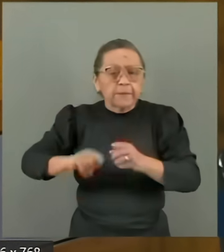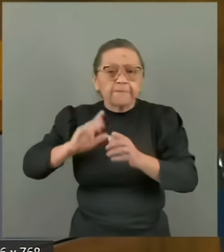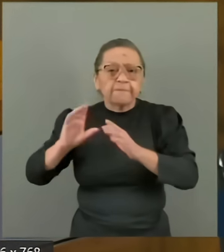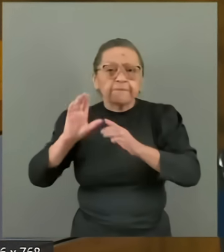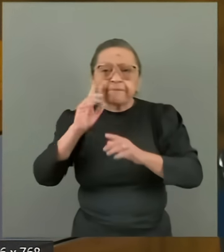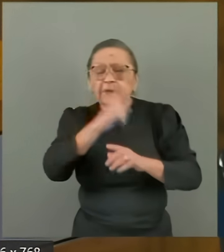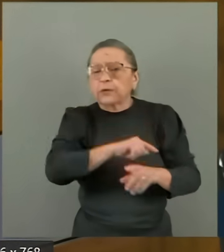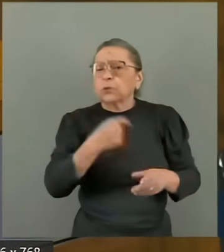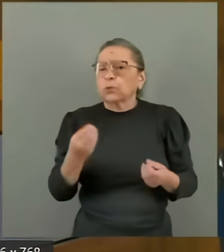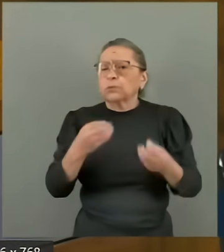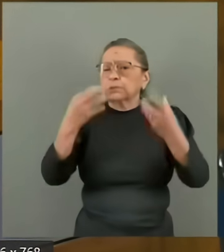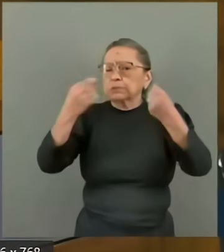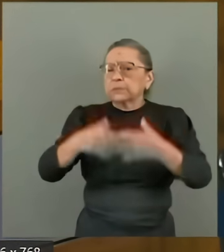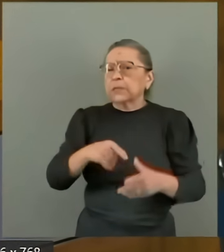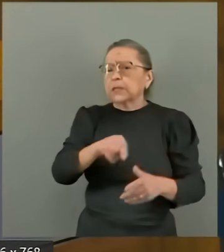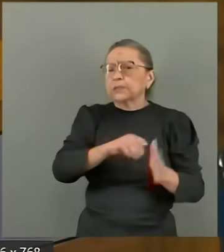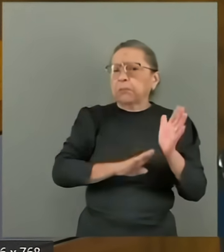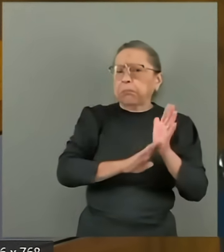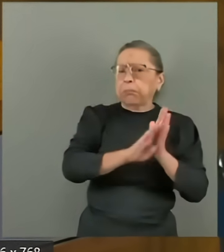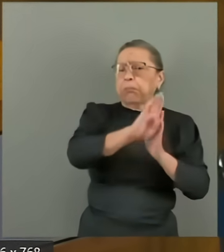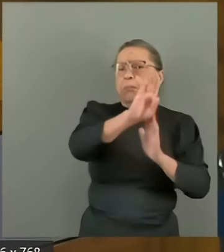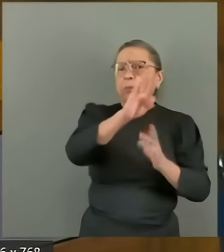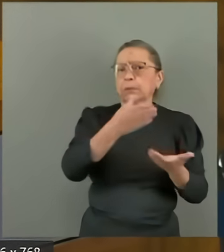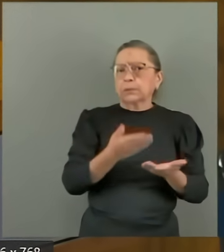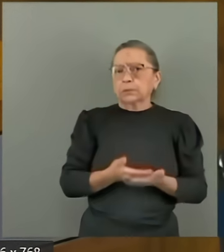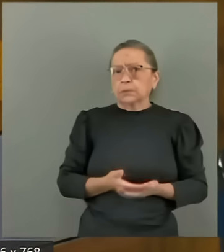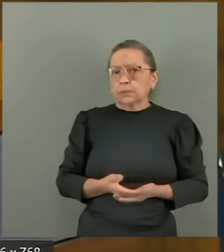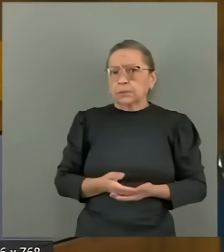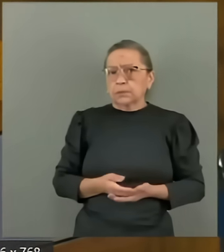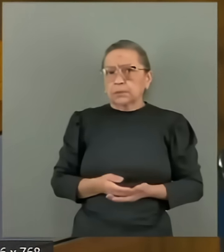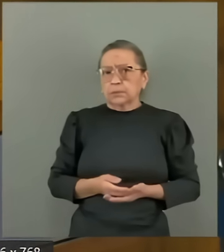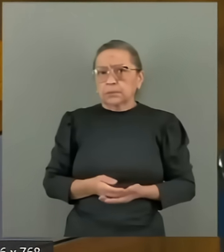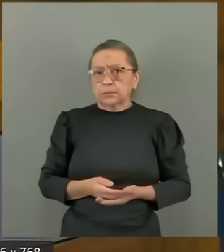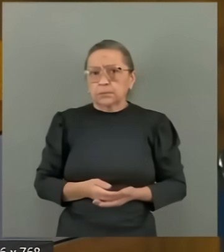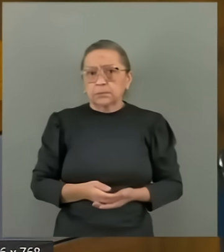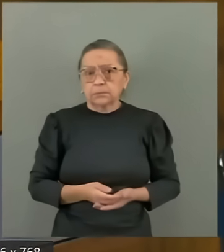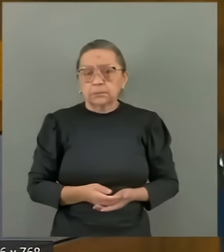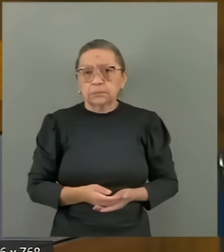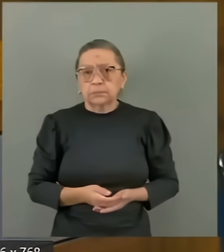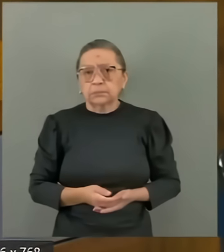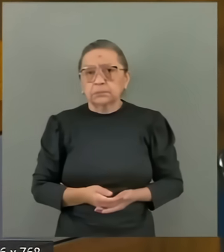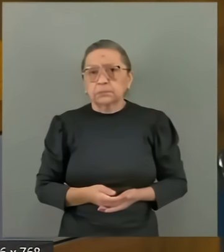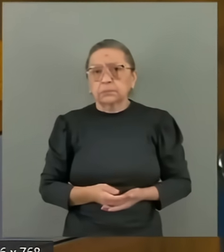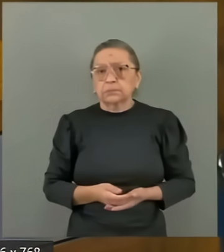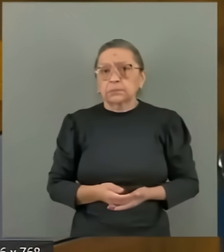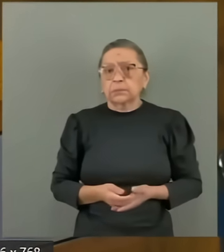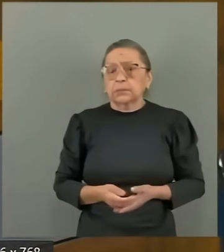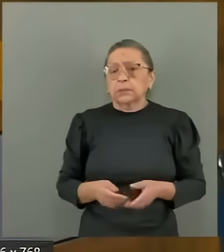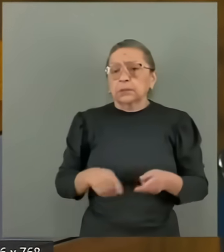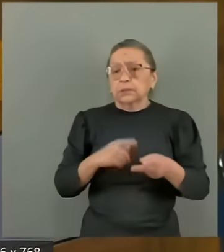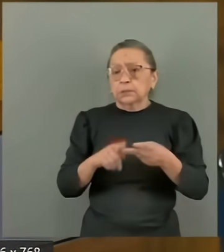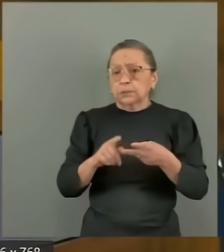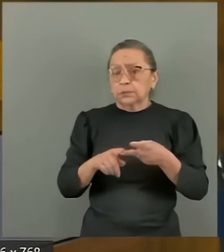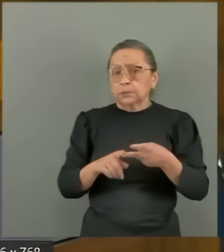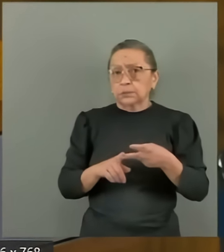números, né? Depois de todo o trabalho que Vossa Senhoria fez, né? E a segunda, eu o senhor responde as duas de uma vez, que são